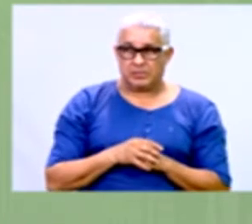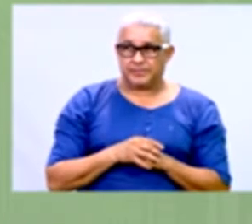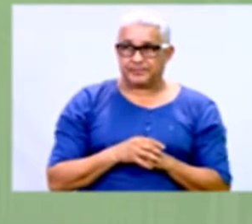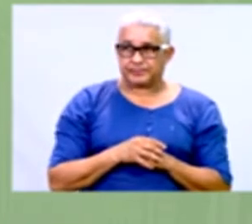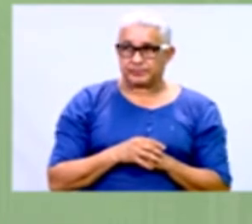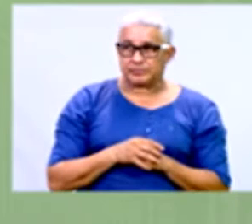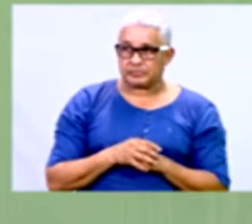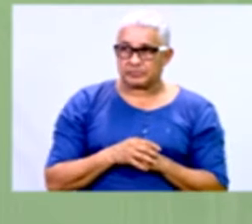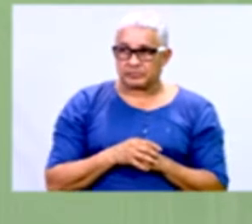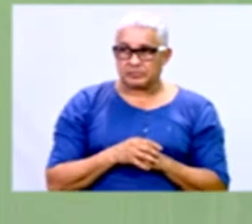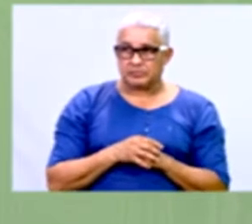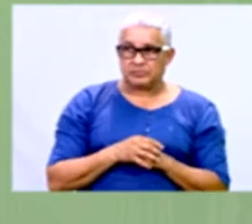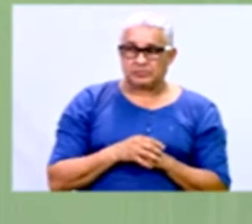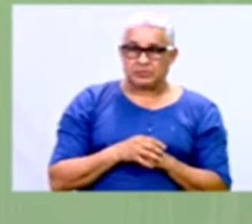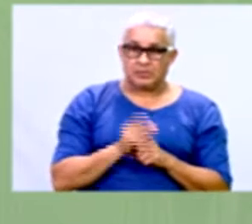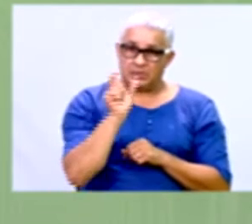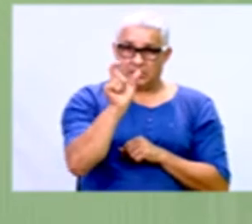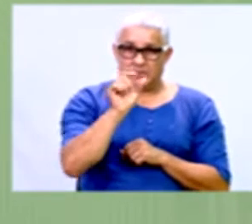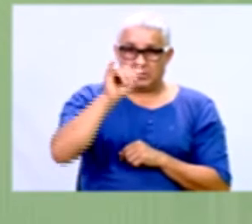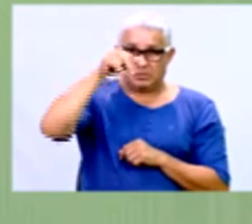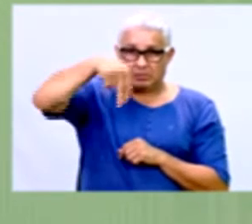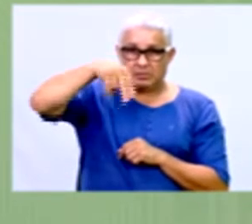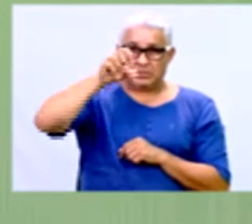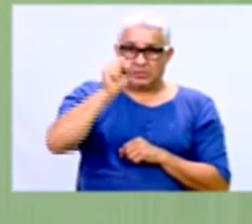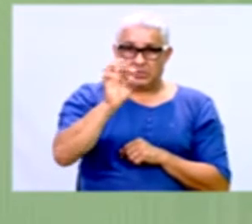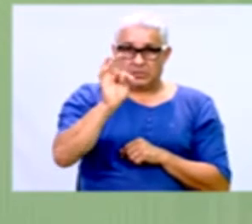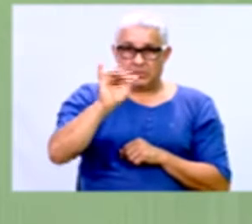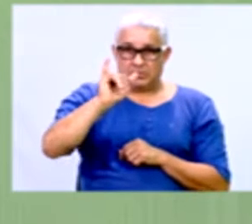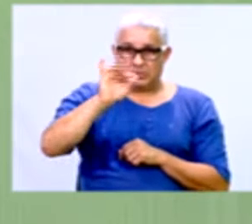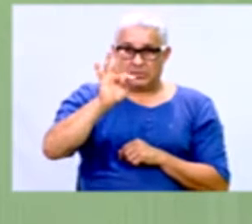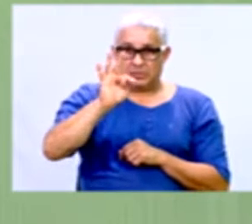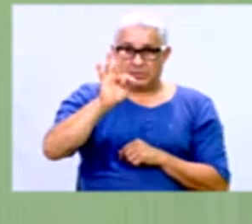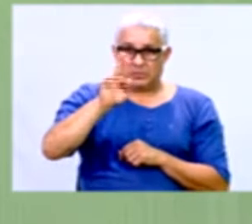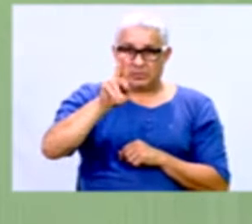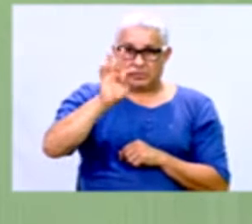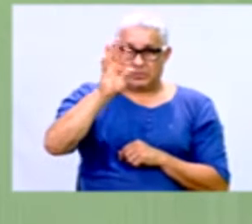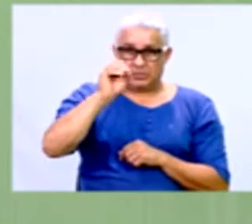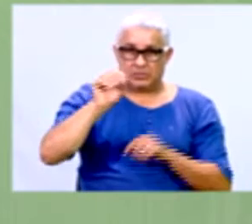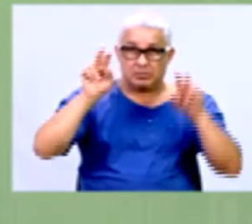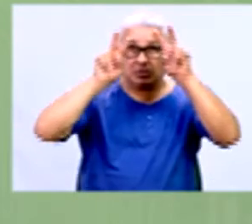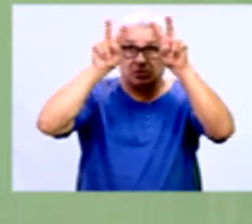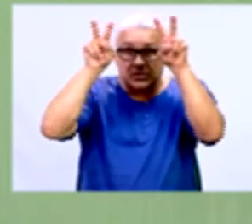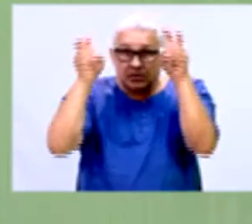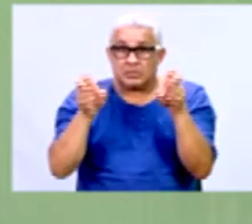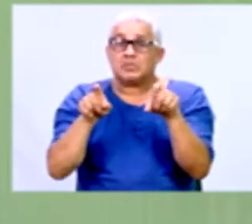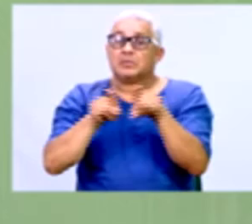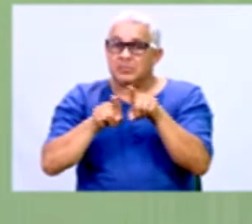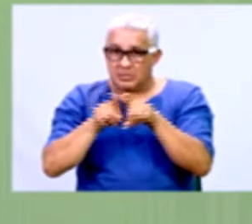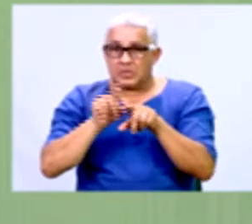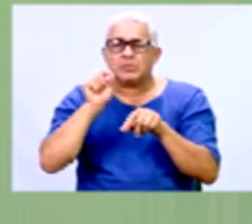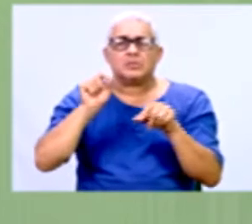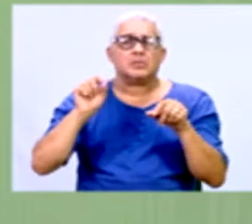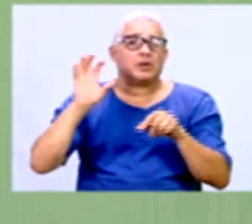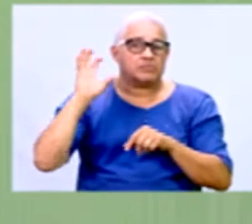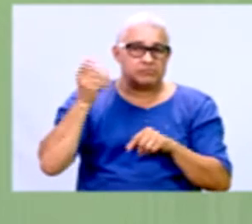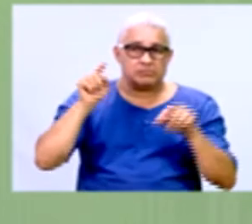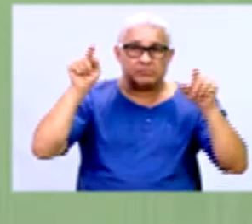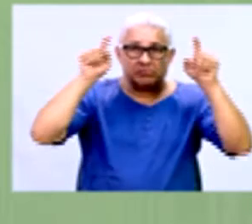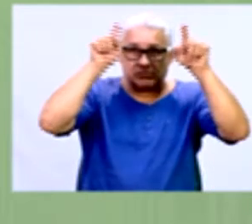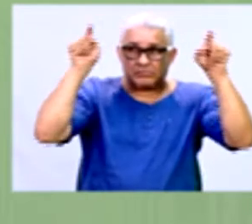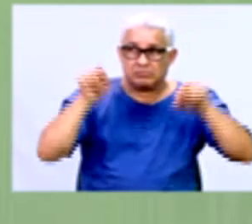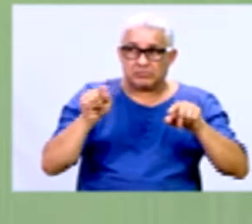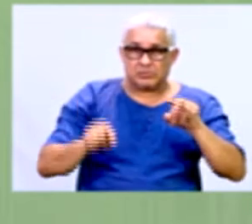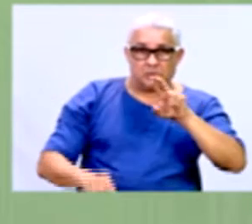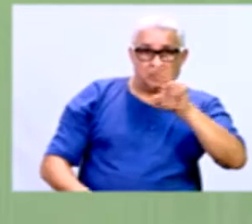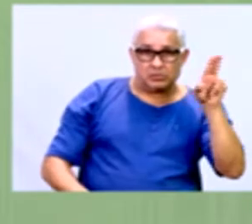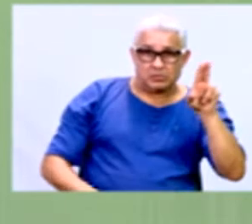nós temos dois pontos, certo? E aí, entre aspas, de novo, instituto. O que que acontece? A nossa chave é nome